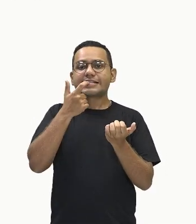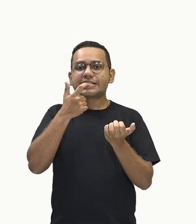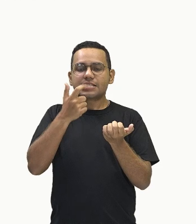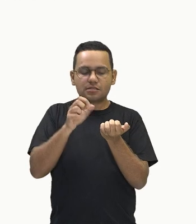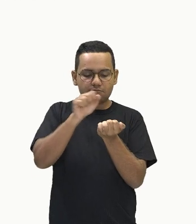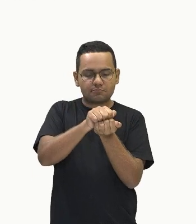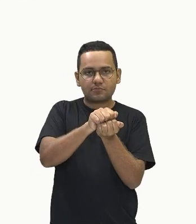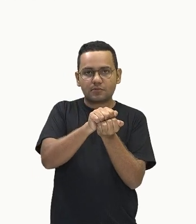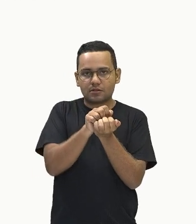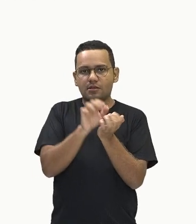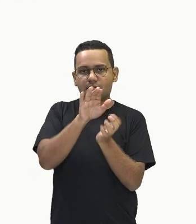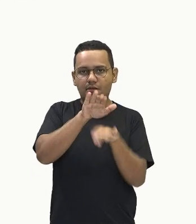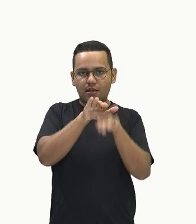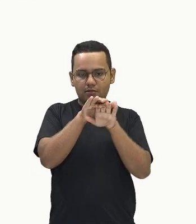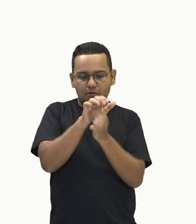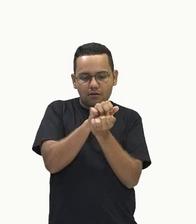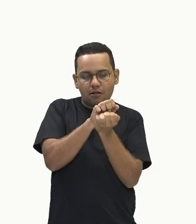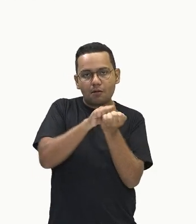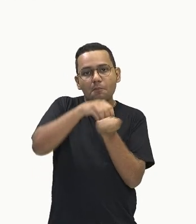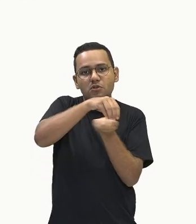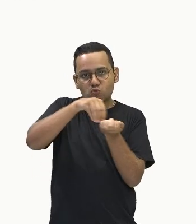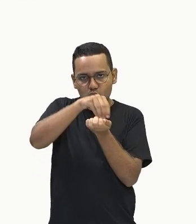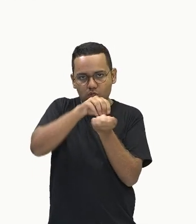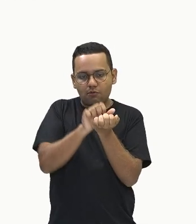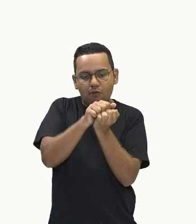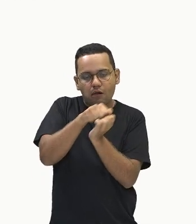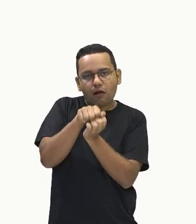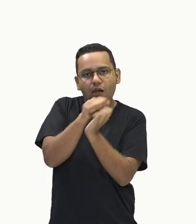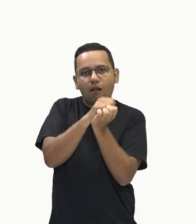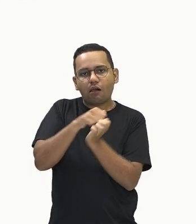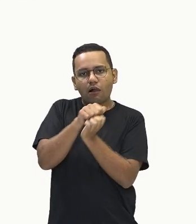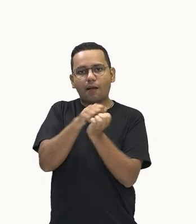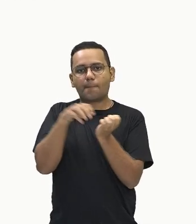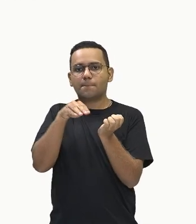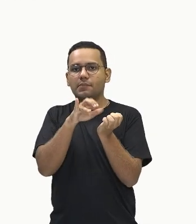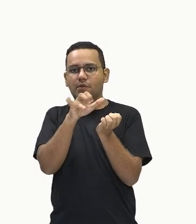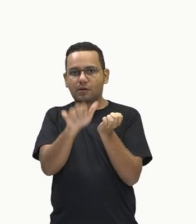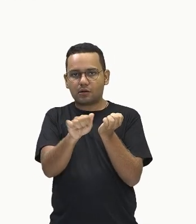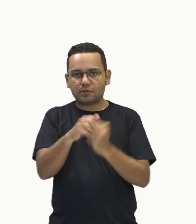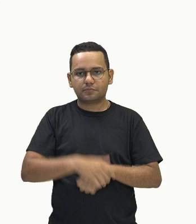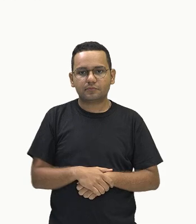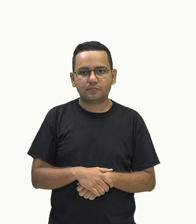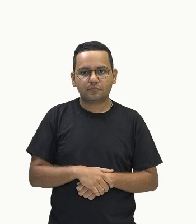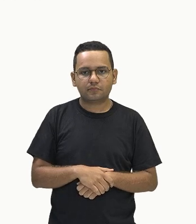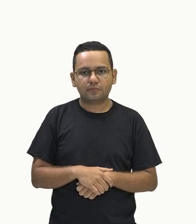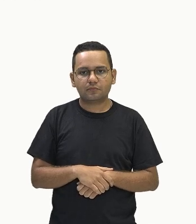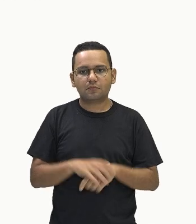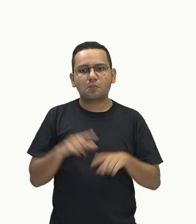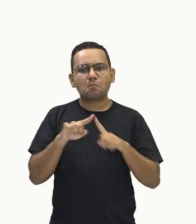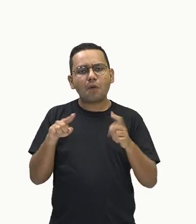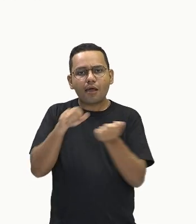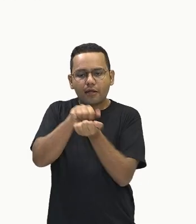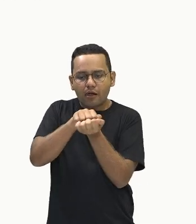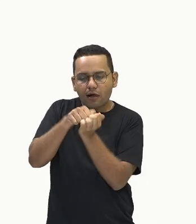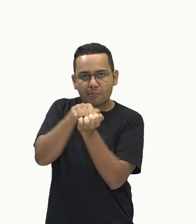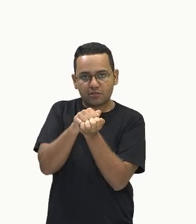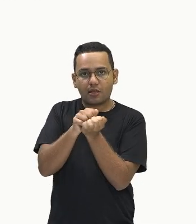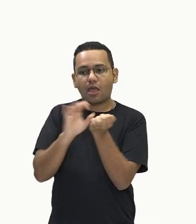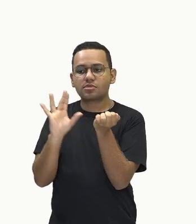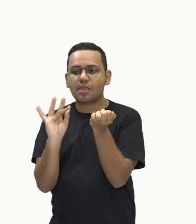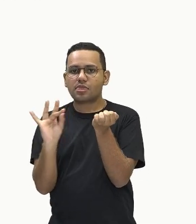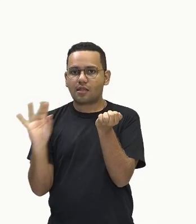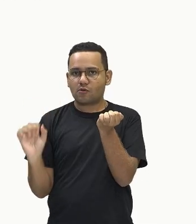língua misturando, isso é a ação mecânica, através da mastigação e